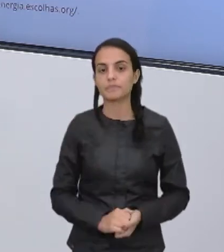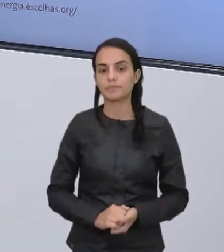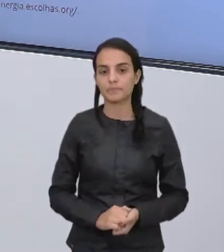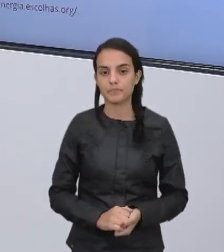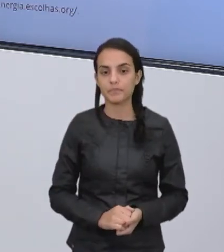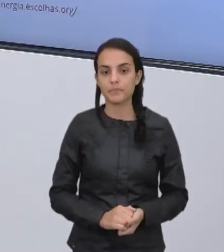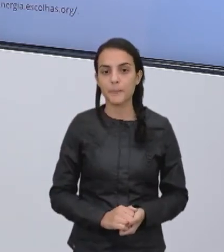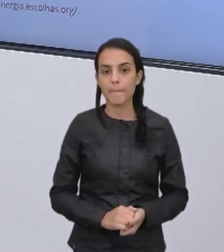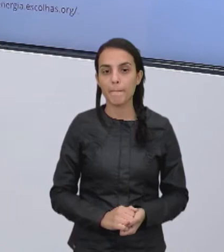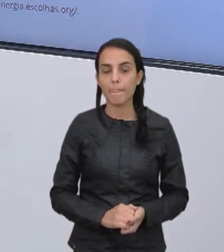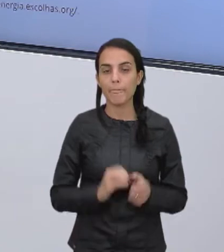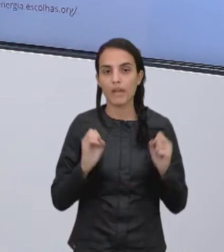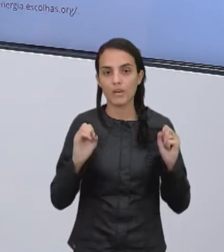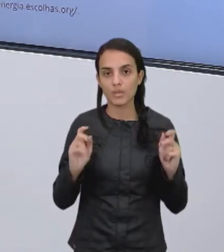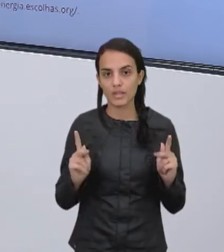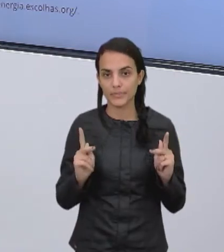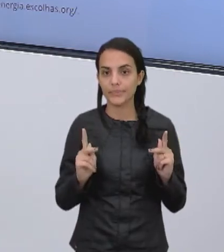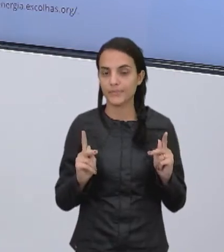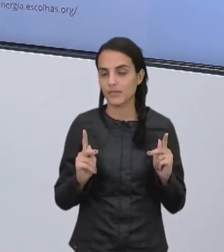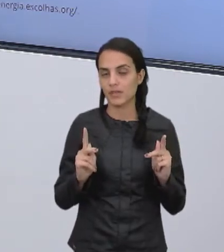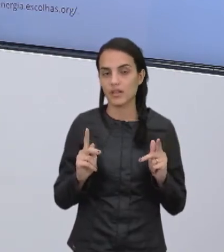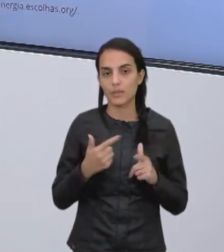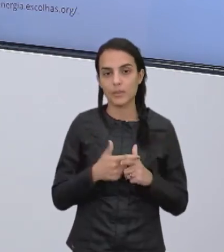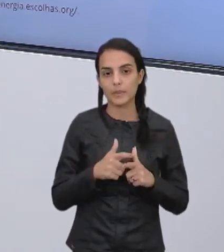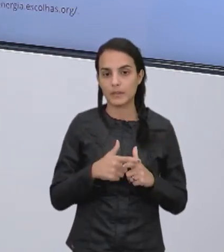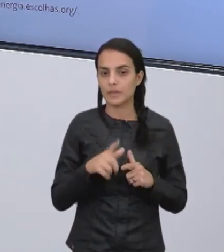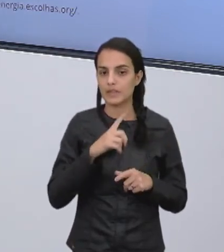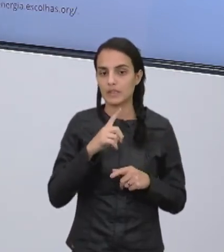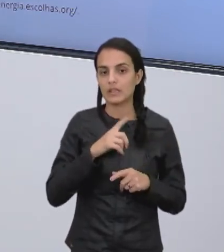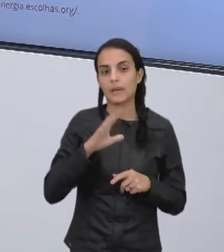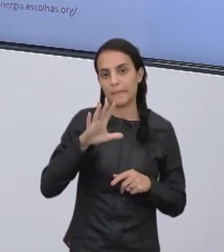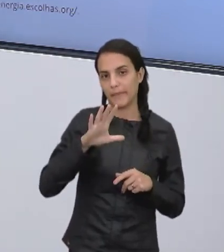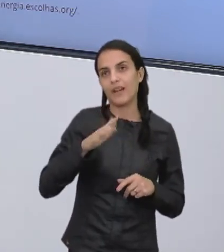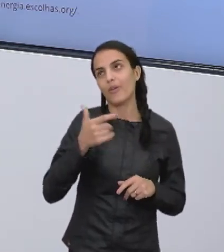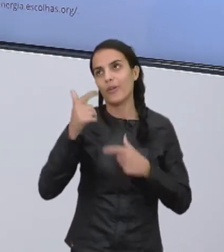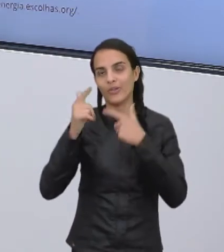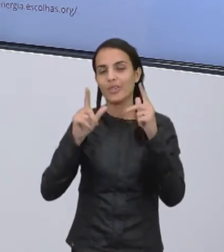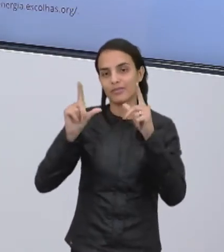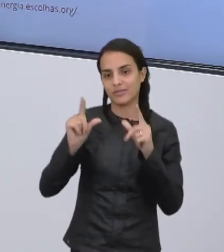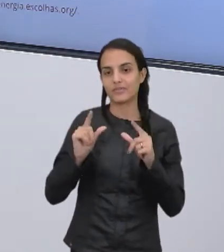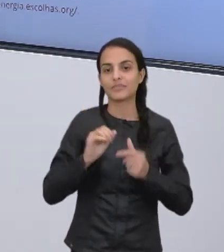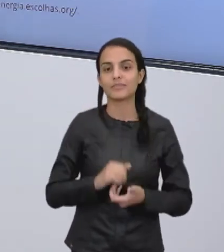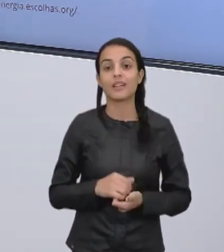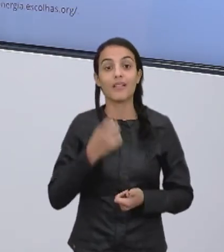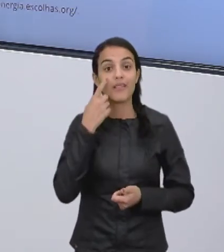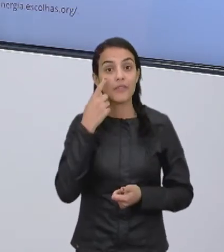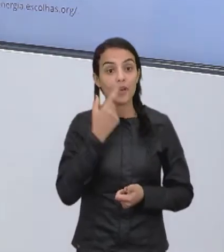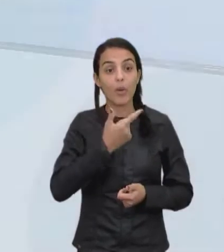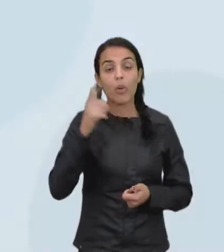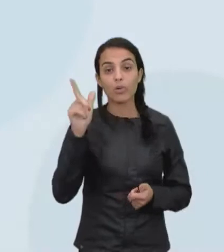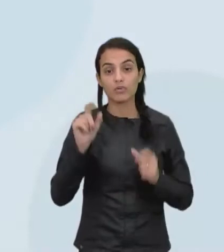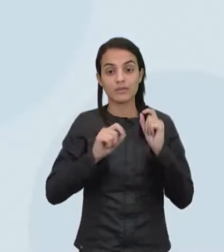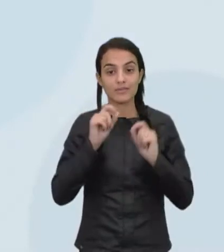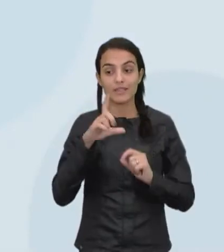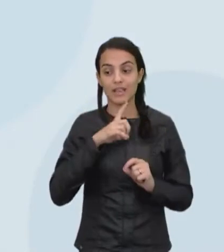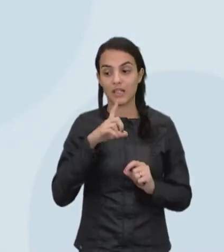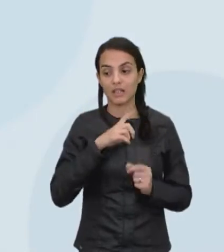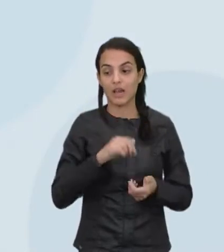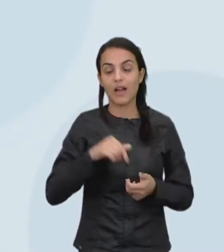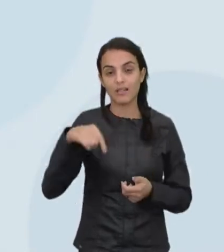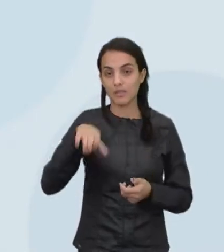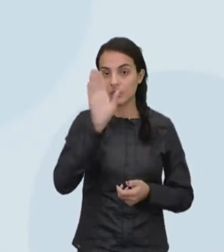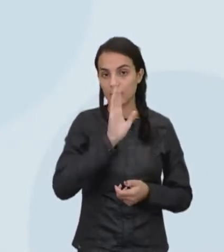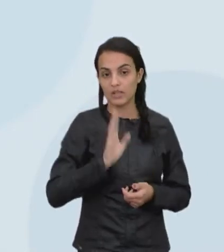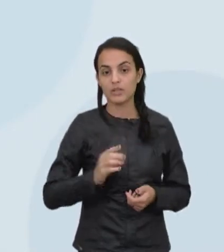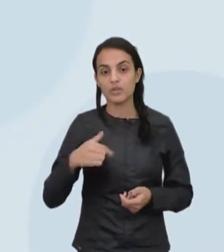outros particulados, tá bom? Então esse é um problema, mas é menor que os outros. Vamos ver o que mais tem no simulador. Aqui no Brasil a gente